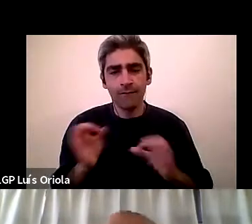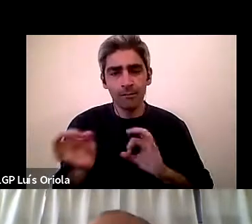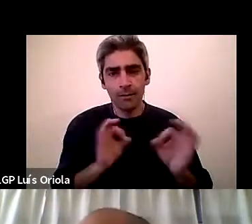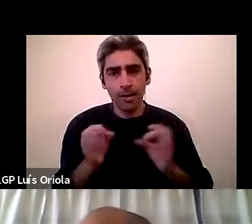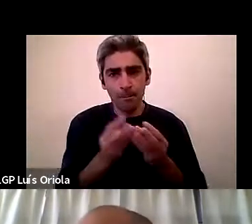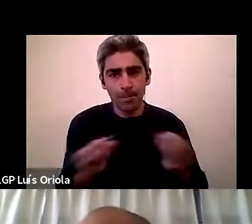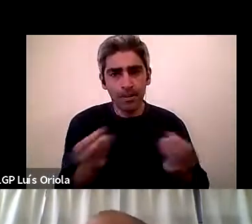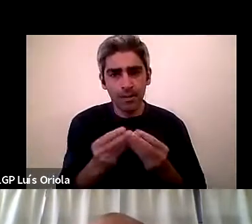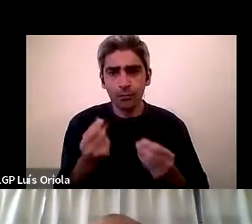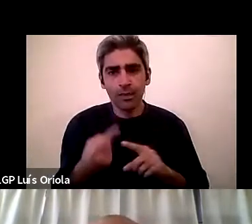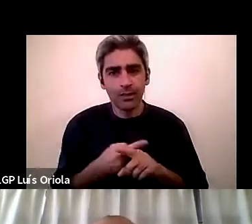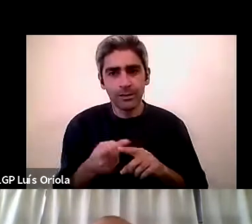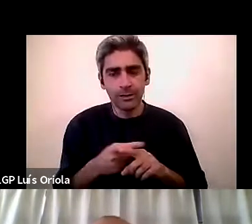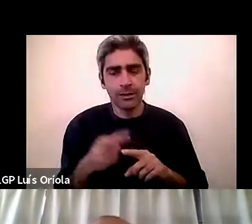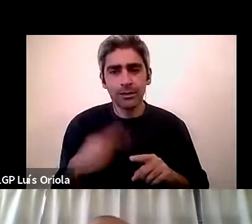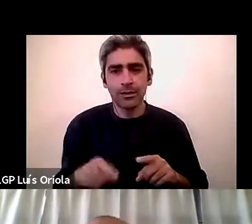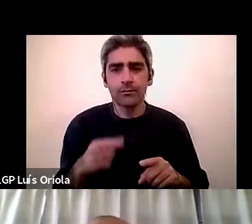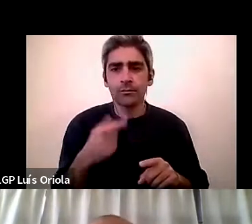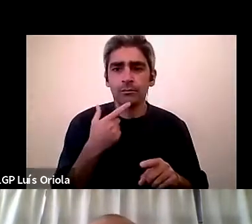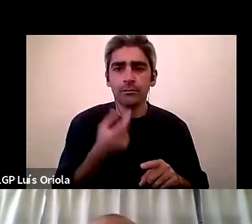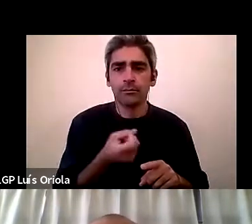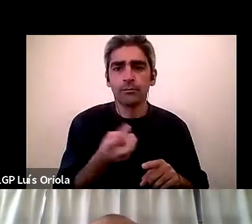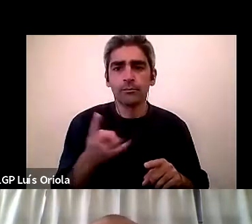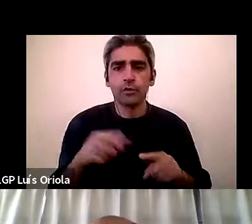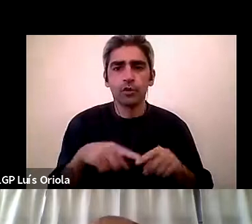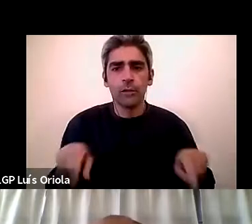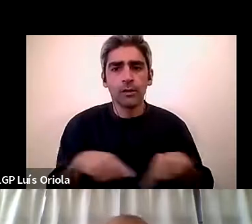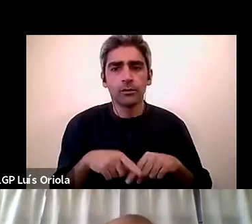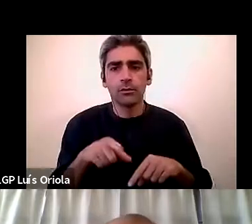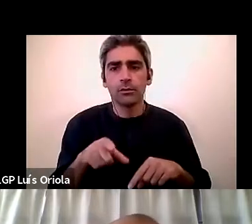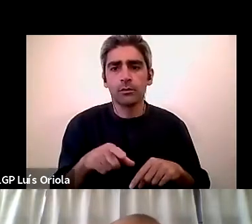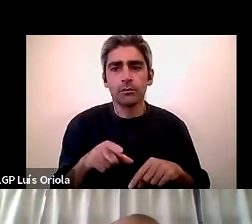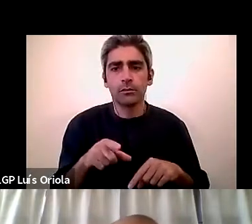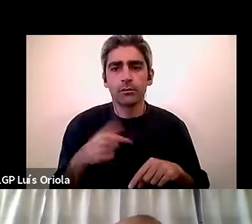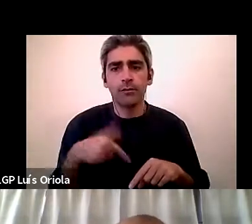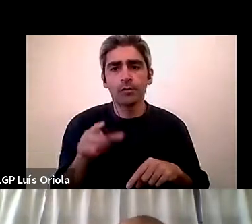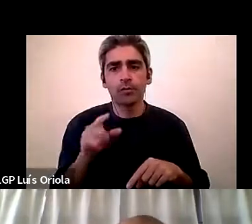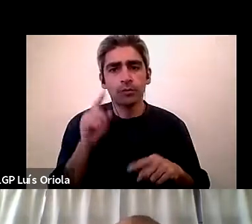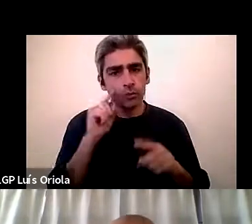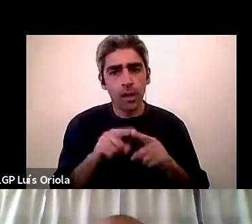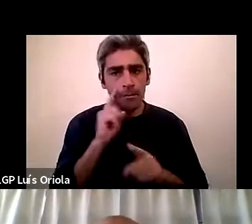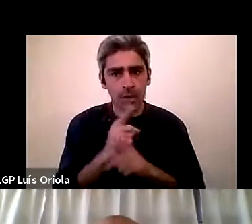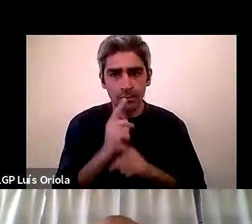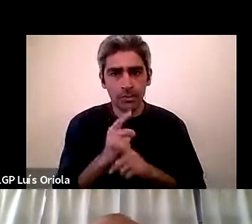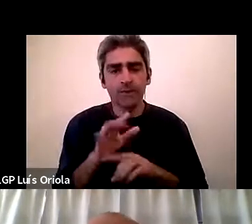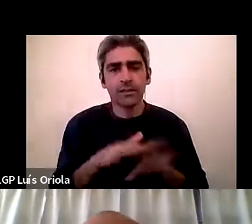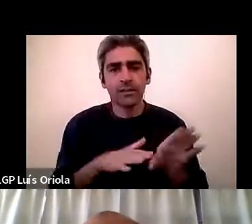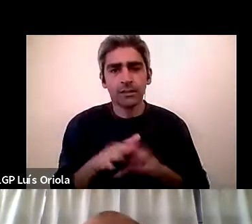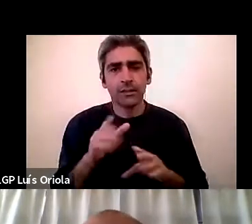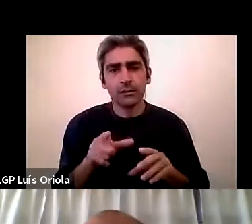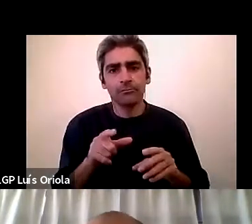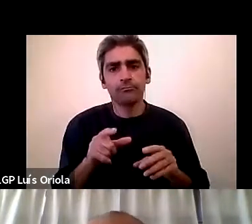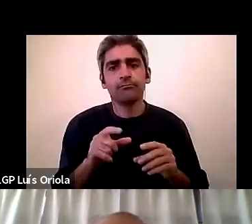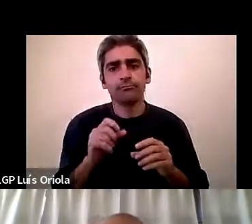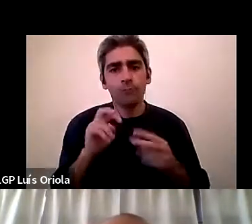materiais, vai ser muito interessante. Temos um espaço em que vamos na mesma fazer uma imersão